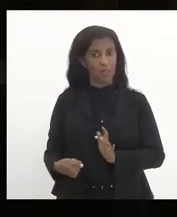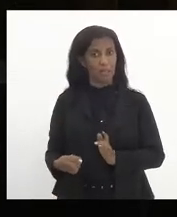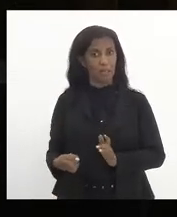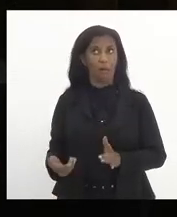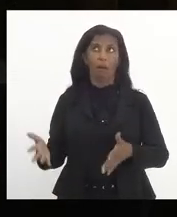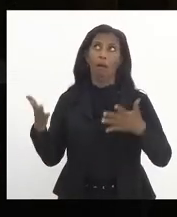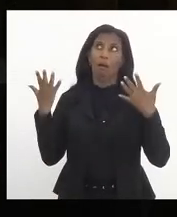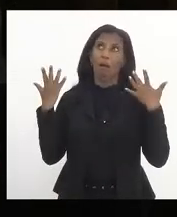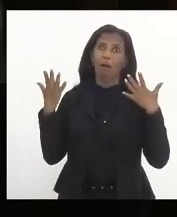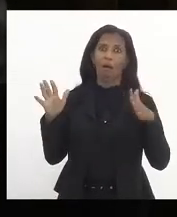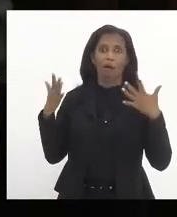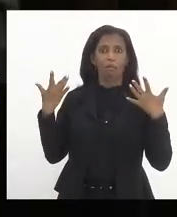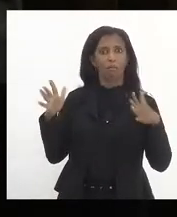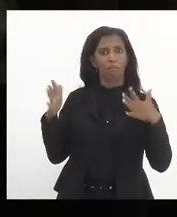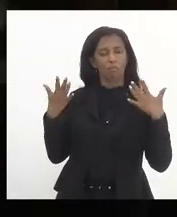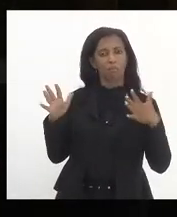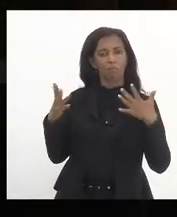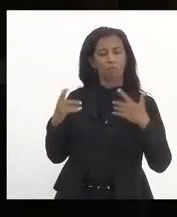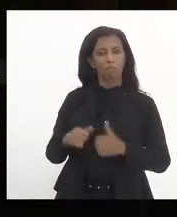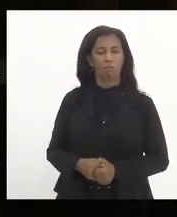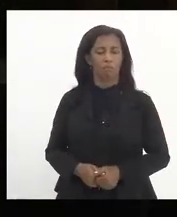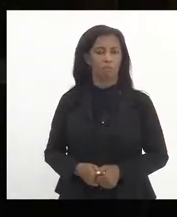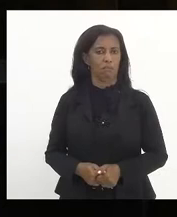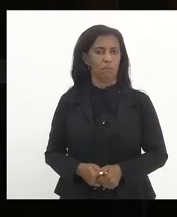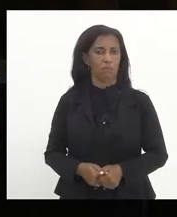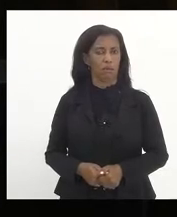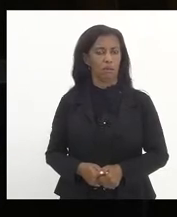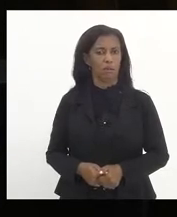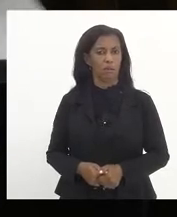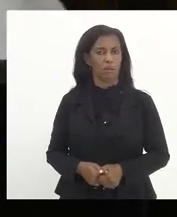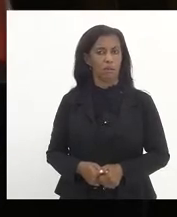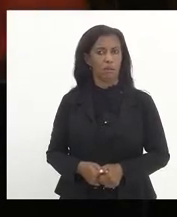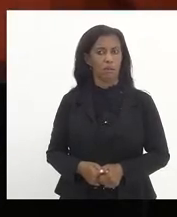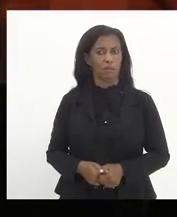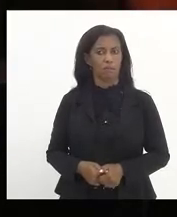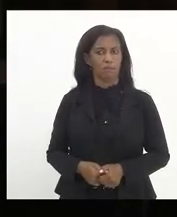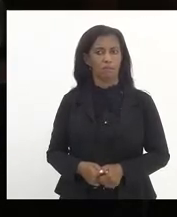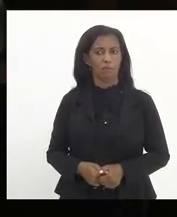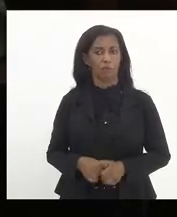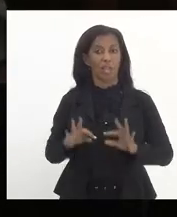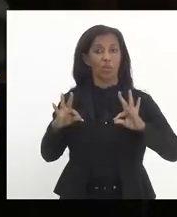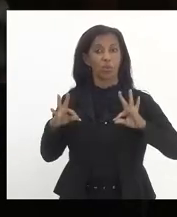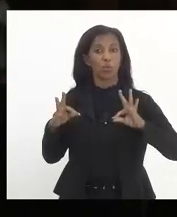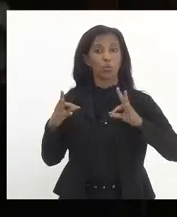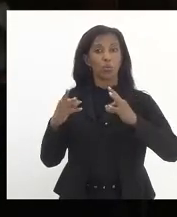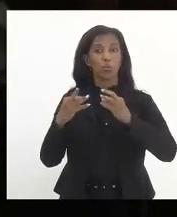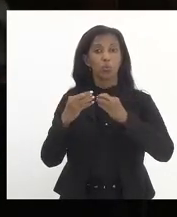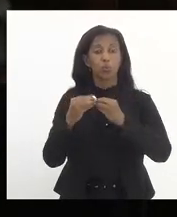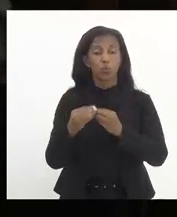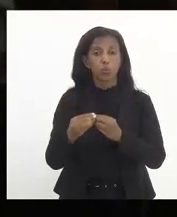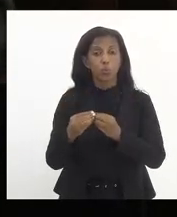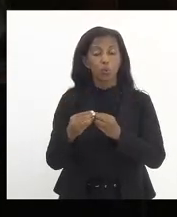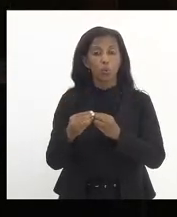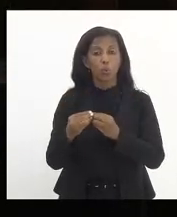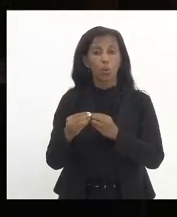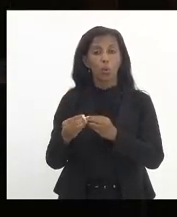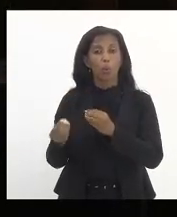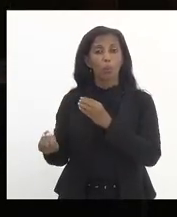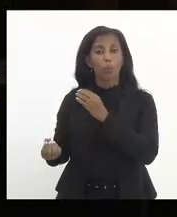aleluia! É praticamente tudo